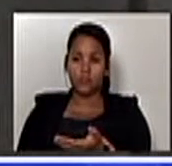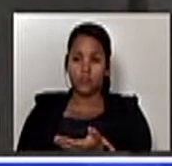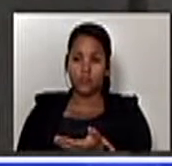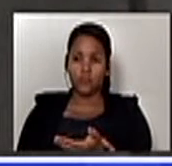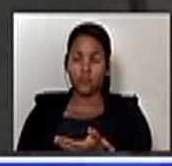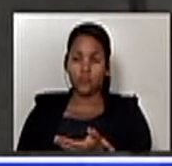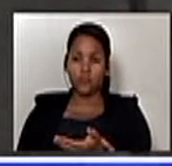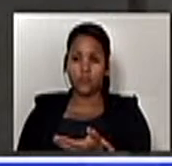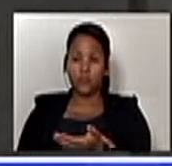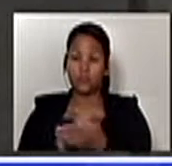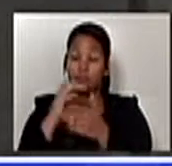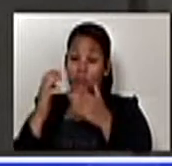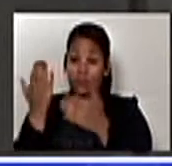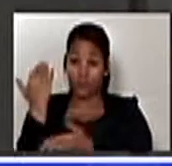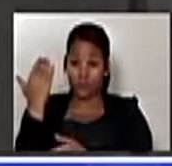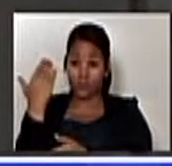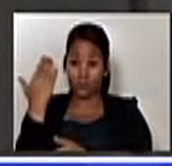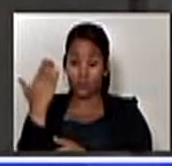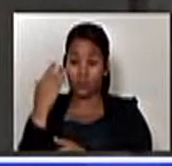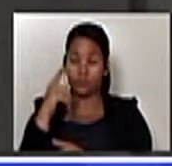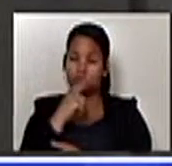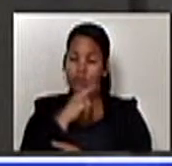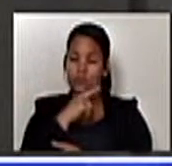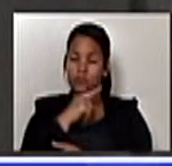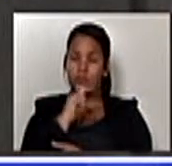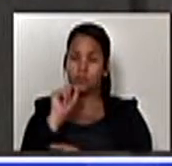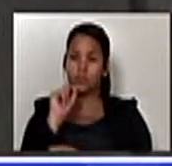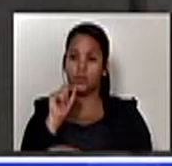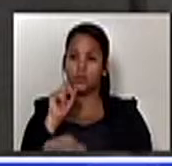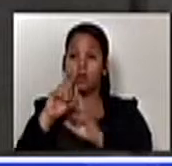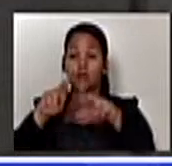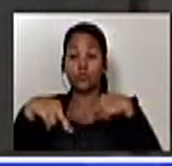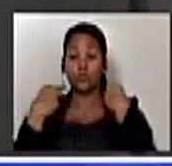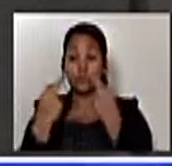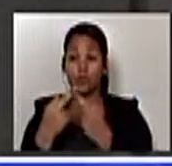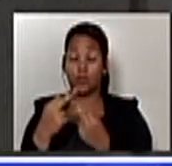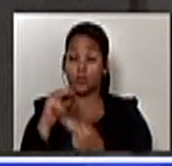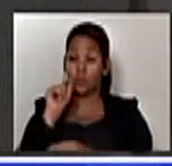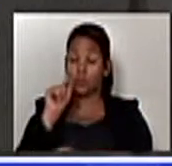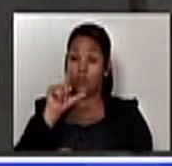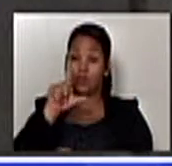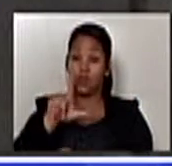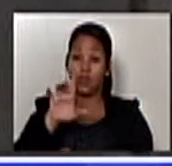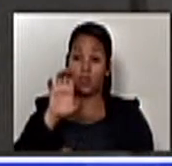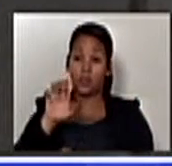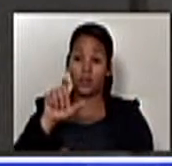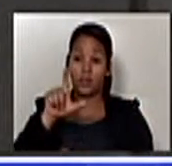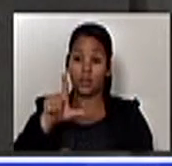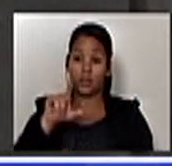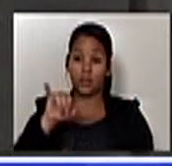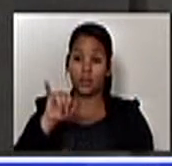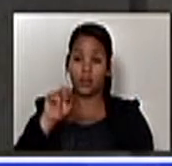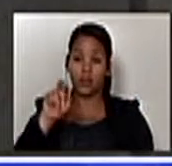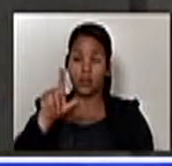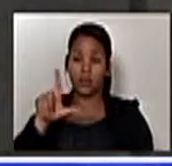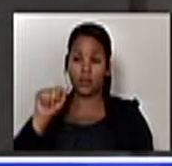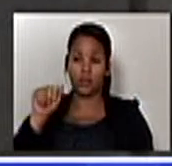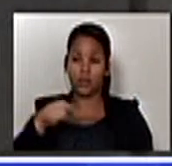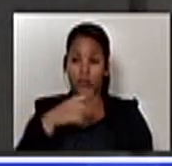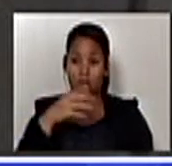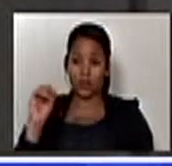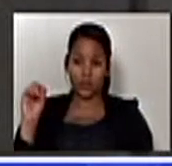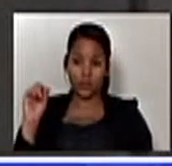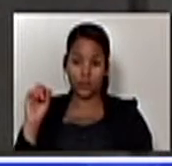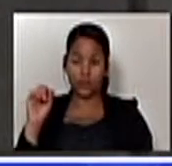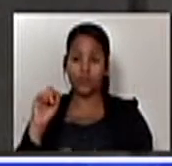da empresa, na época. O leilão, na verdade, foi deserto. Na